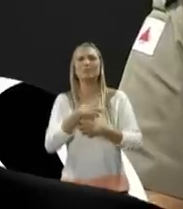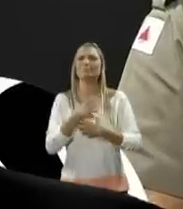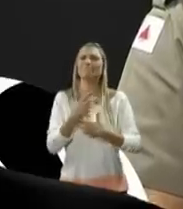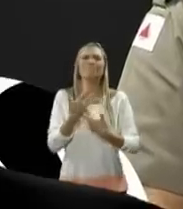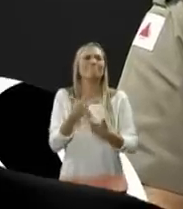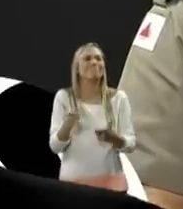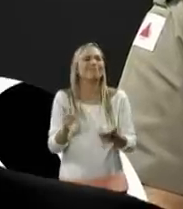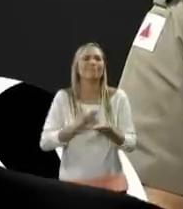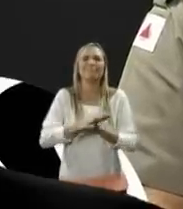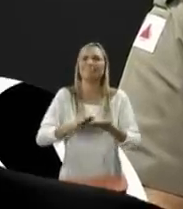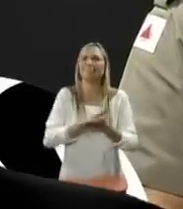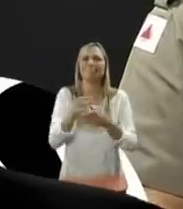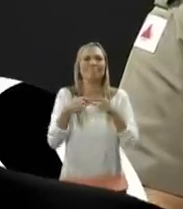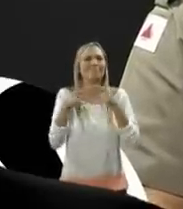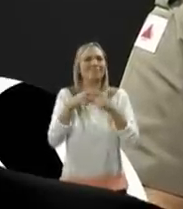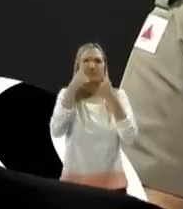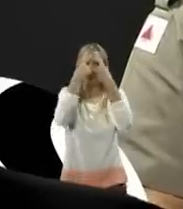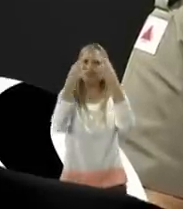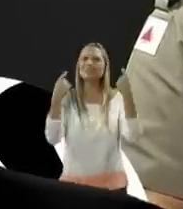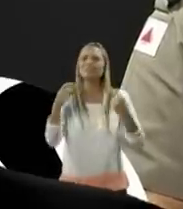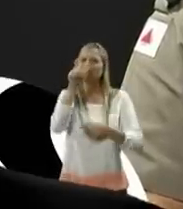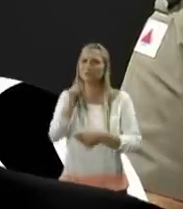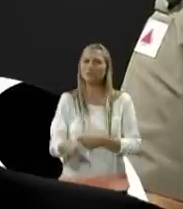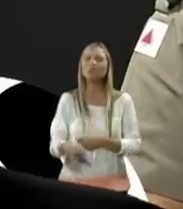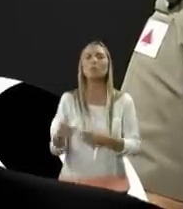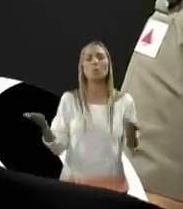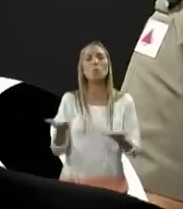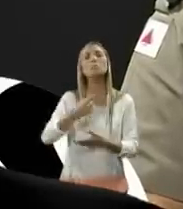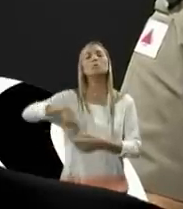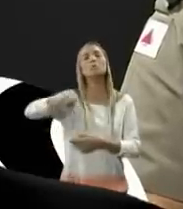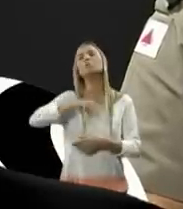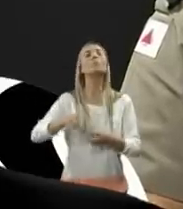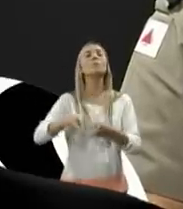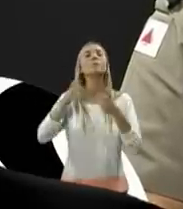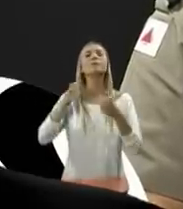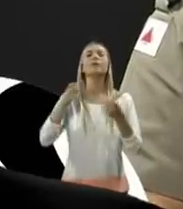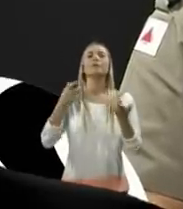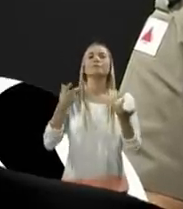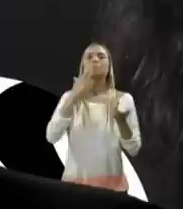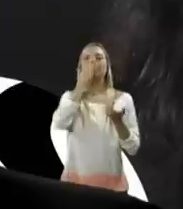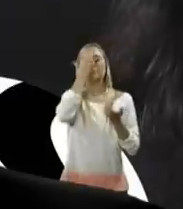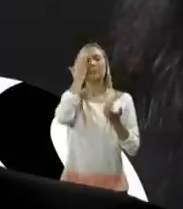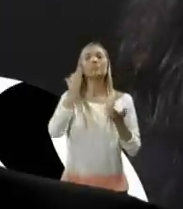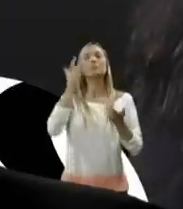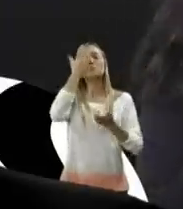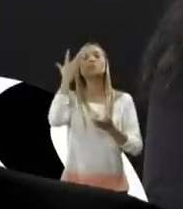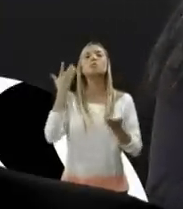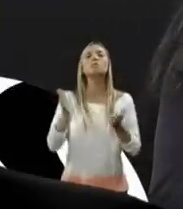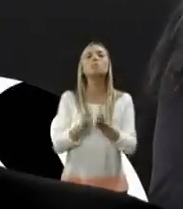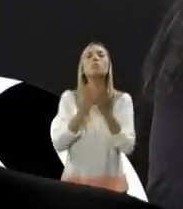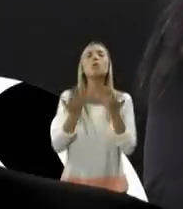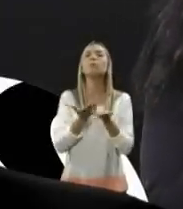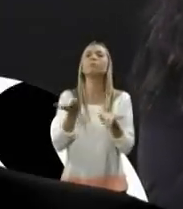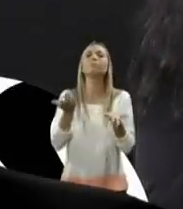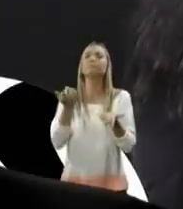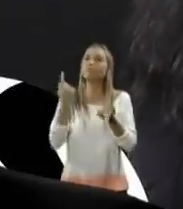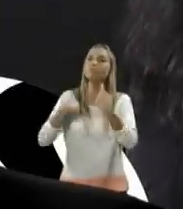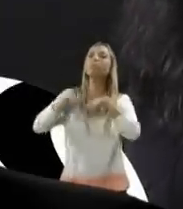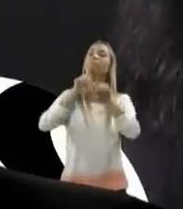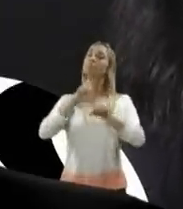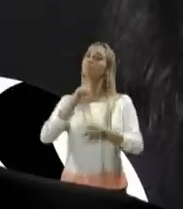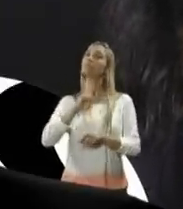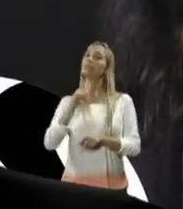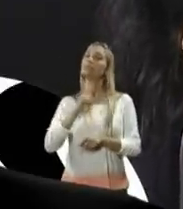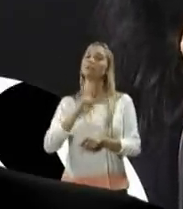no Brasil, nós estamos vivendo uma situação de redução dos níveis de pobreza e a violência está